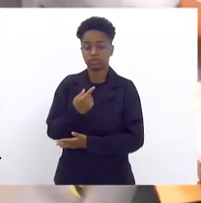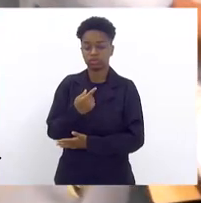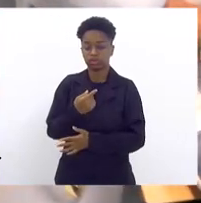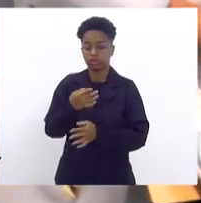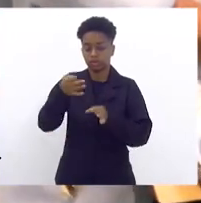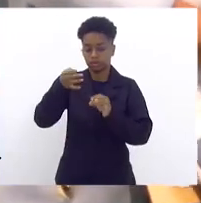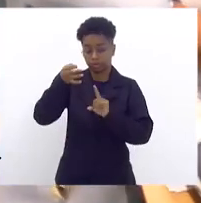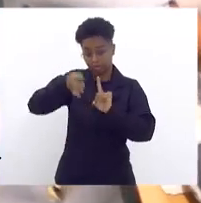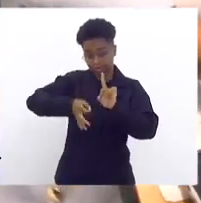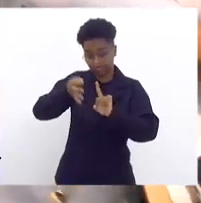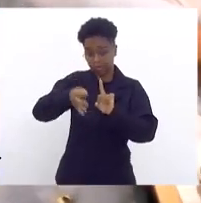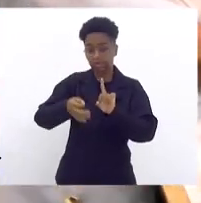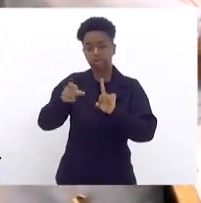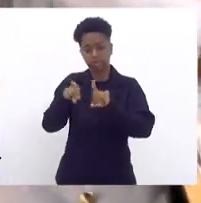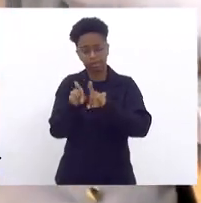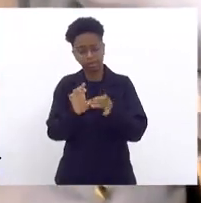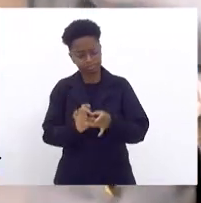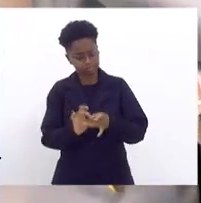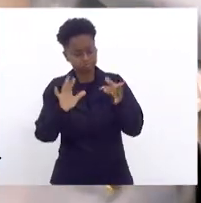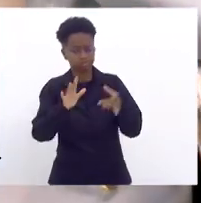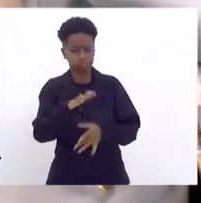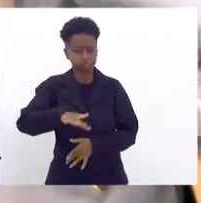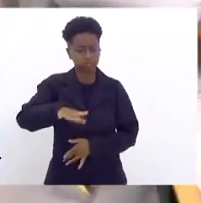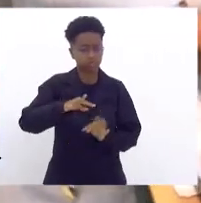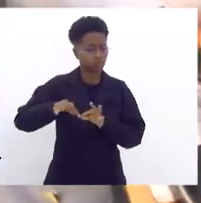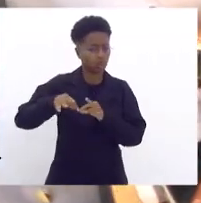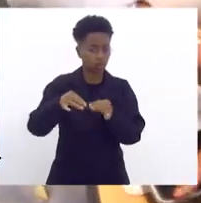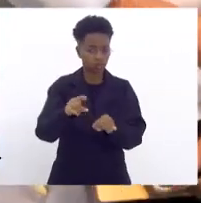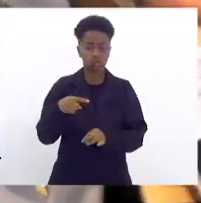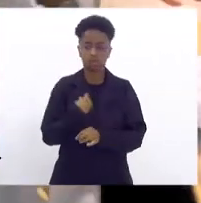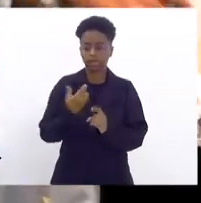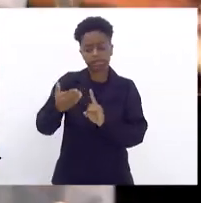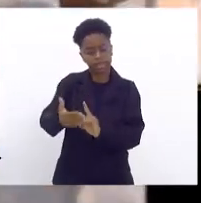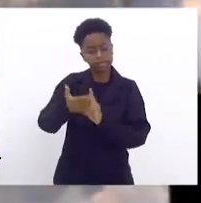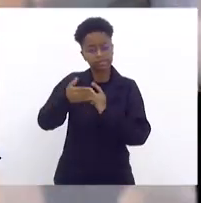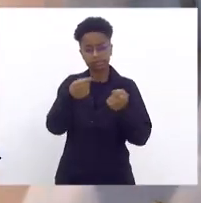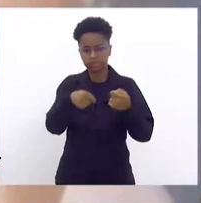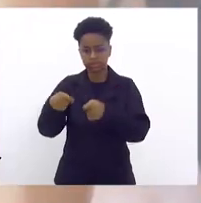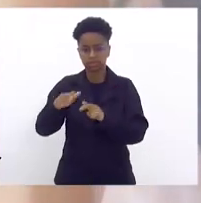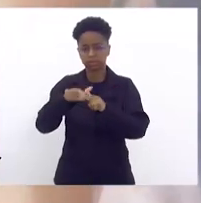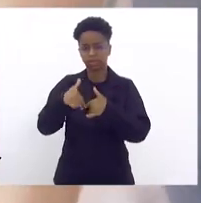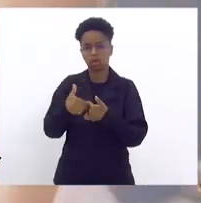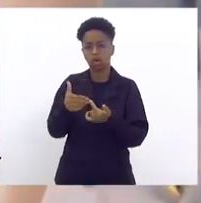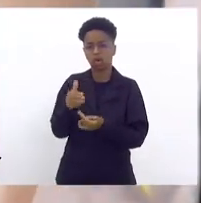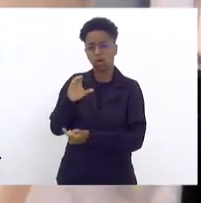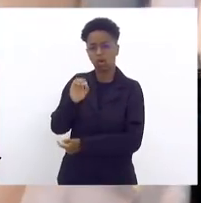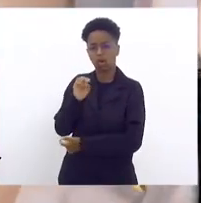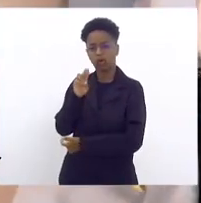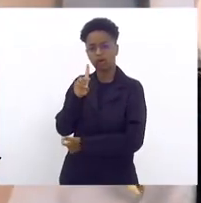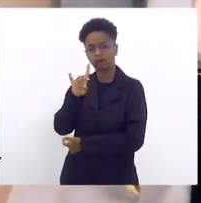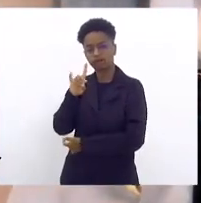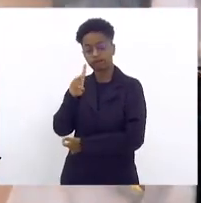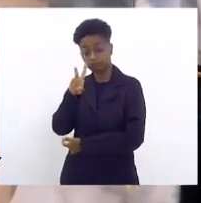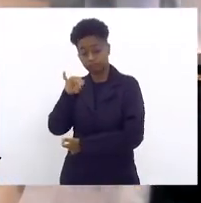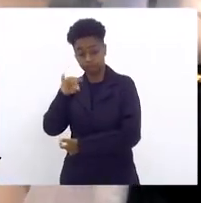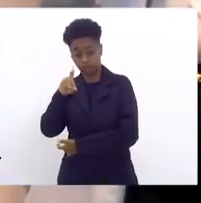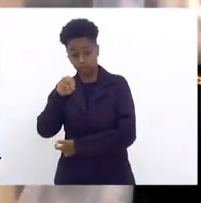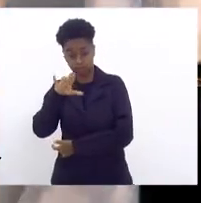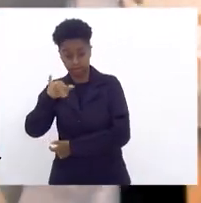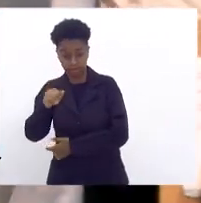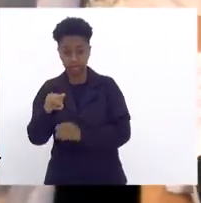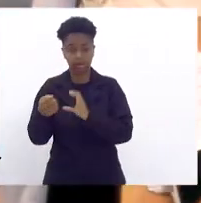que também é tarde de todos né enfim a gente recebe demandas pelo ouvidoria e-mails